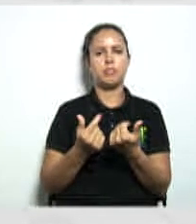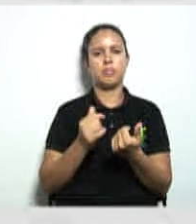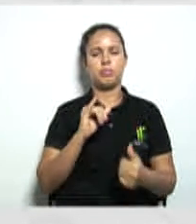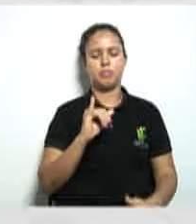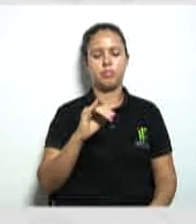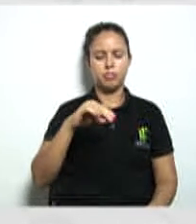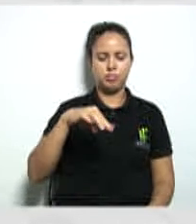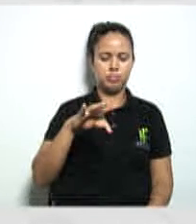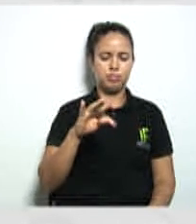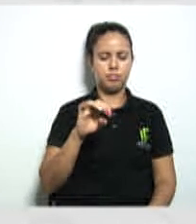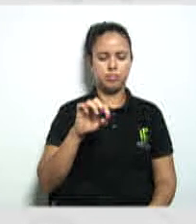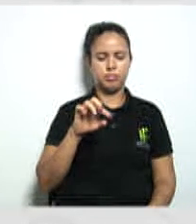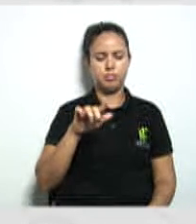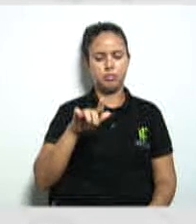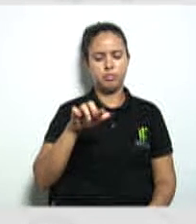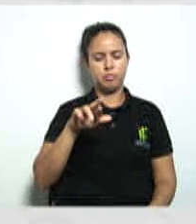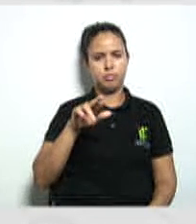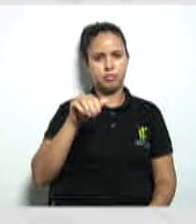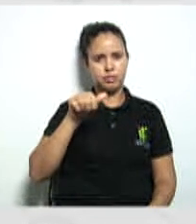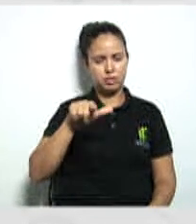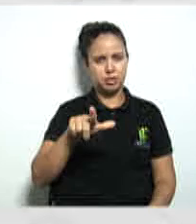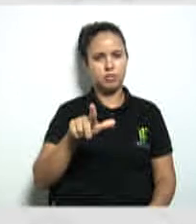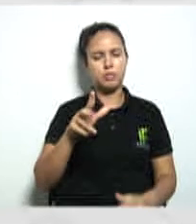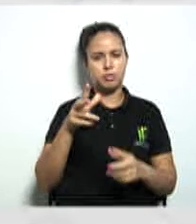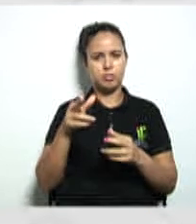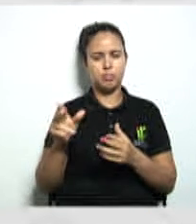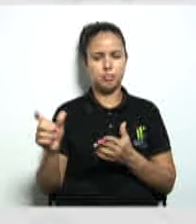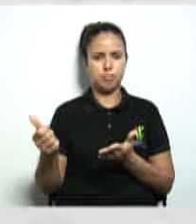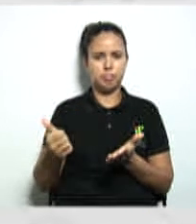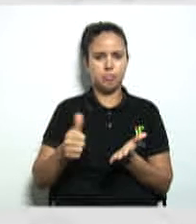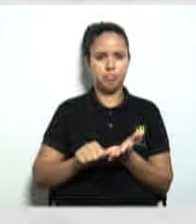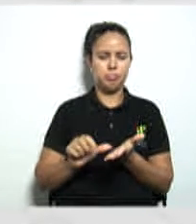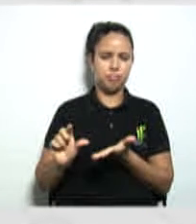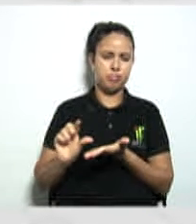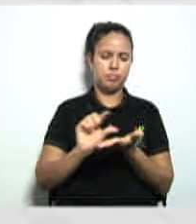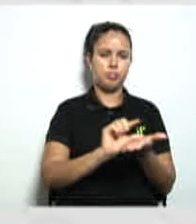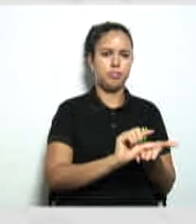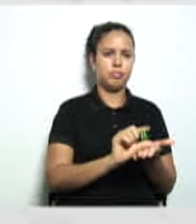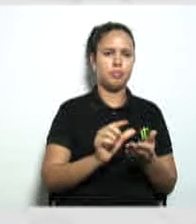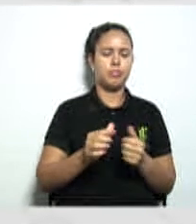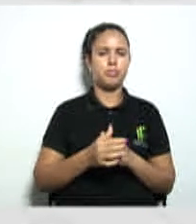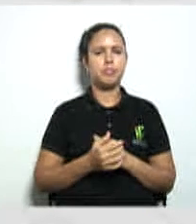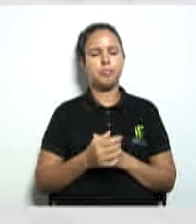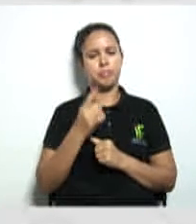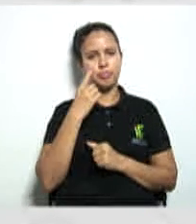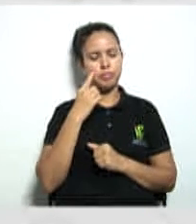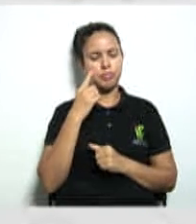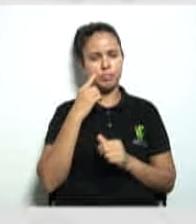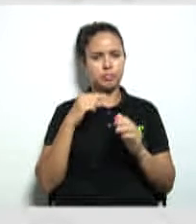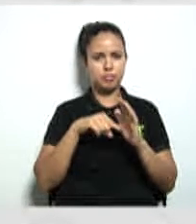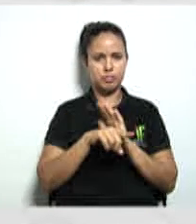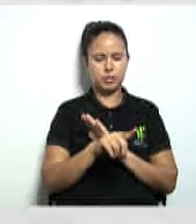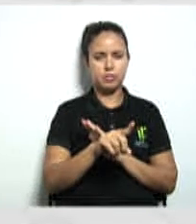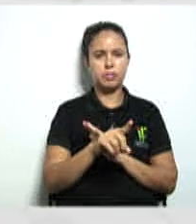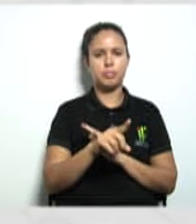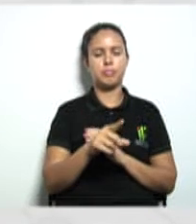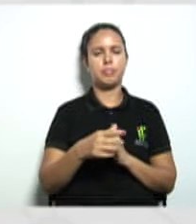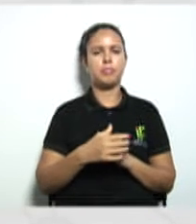Como condição de sua adesão. Vamos ver a pergunta em relação a esse